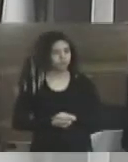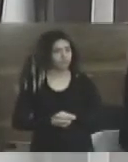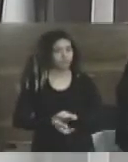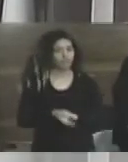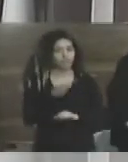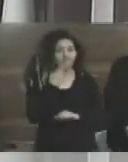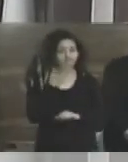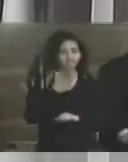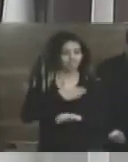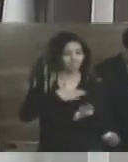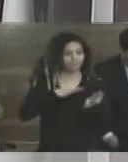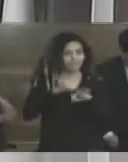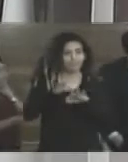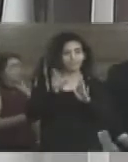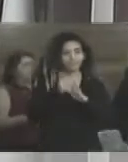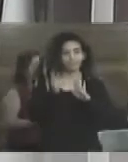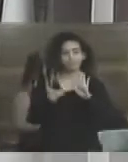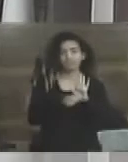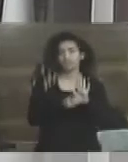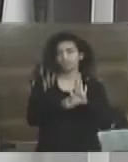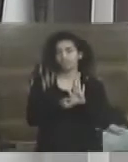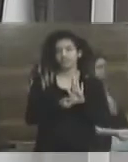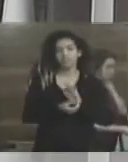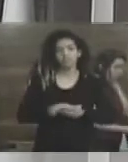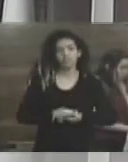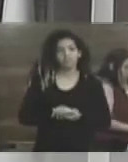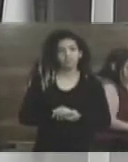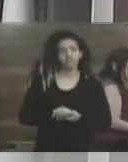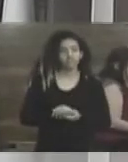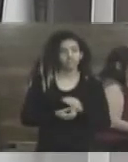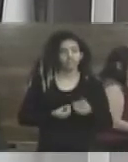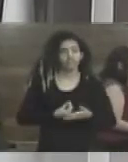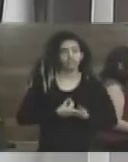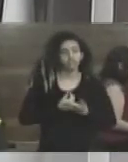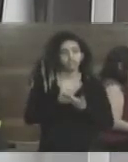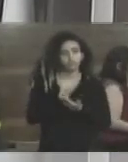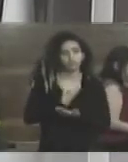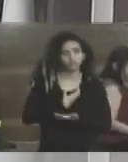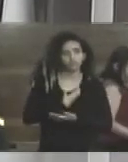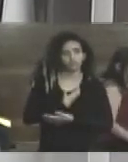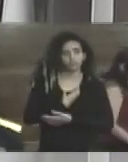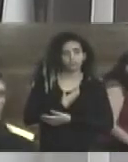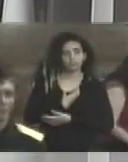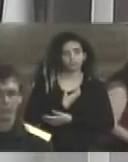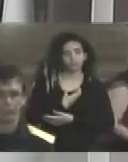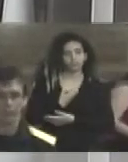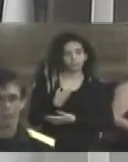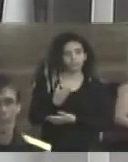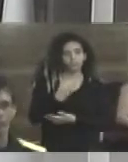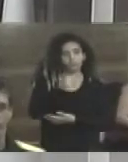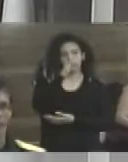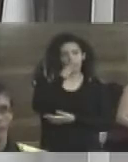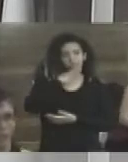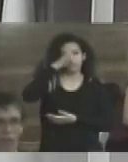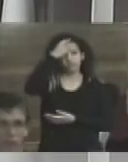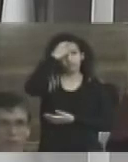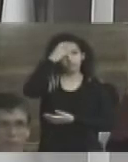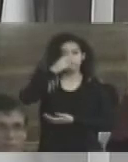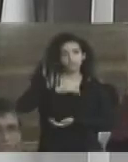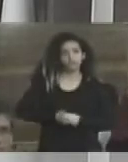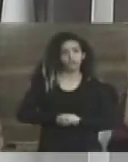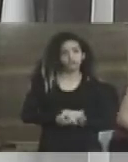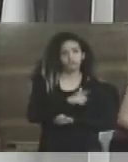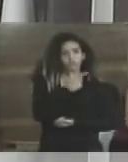aqui do meu projeto de decreto de lei, concedendo a medalha do Mérito Brasil dos Reis